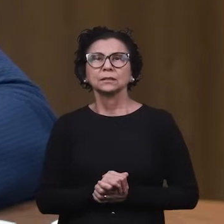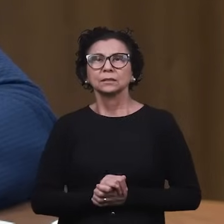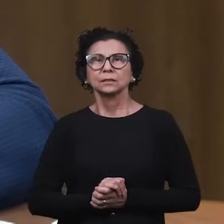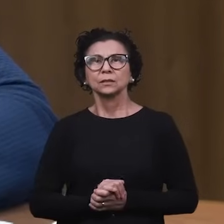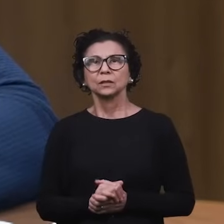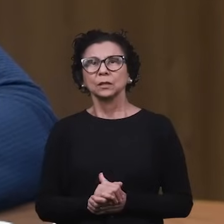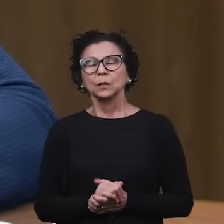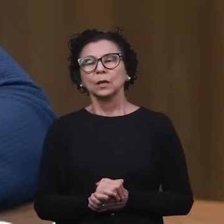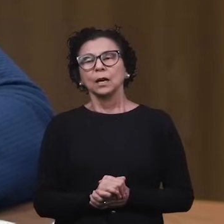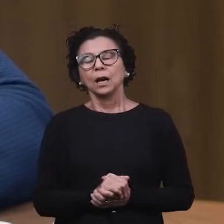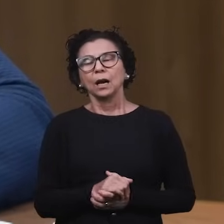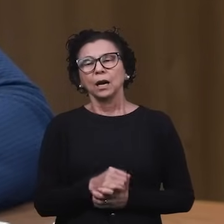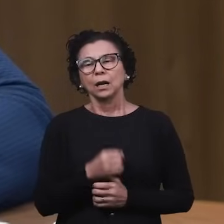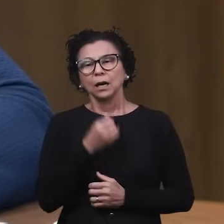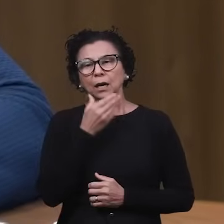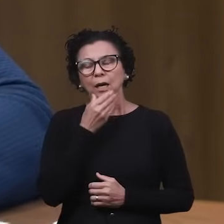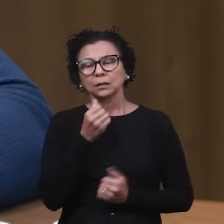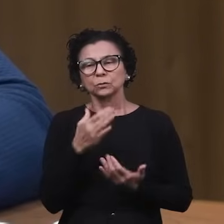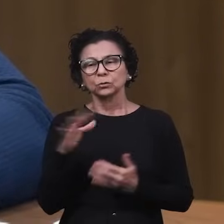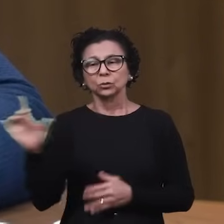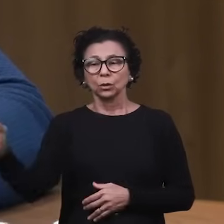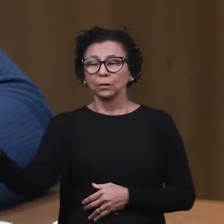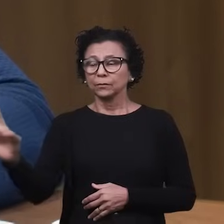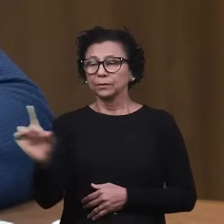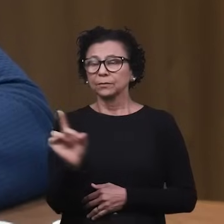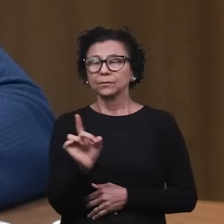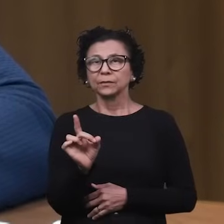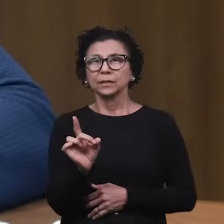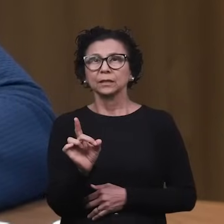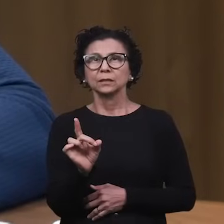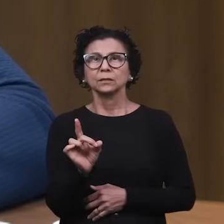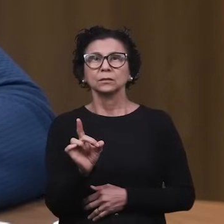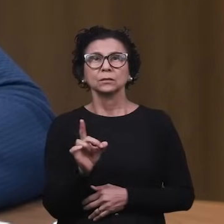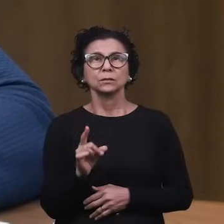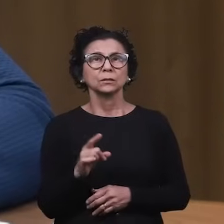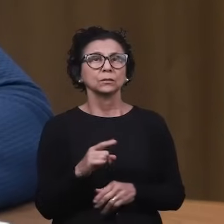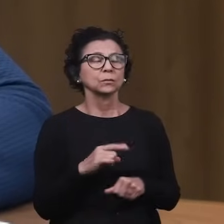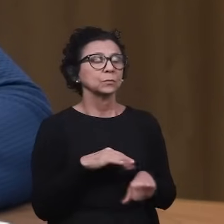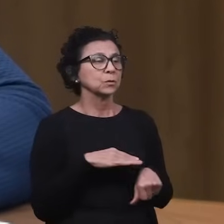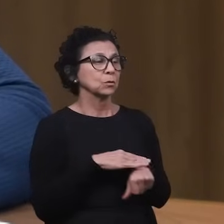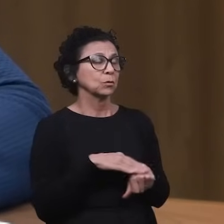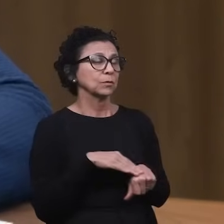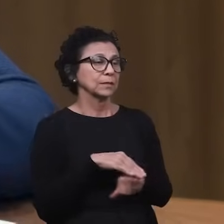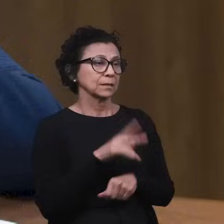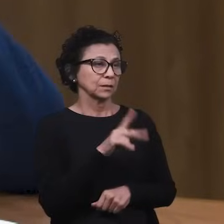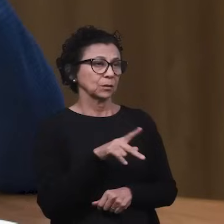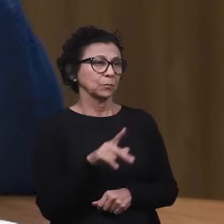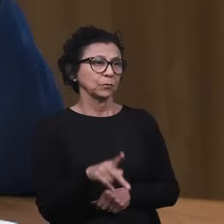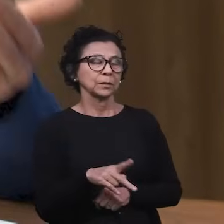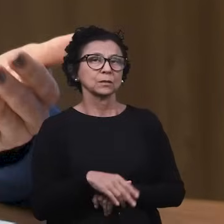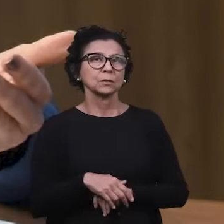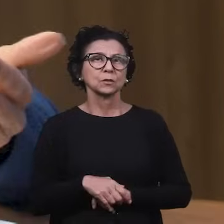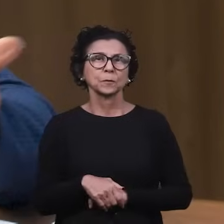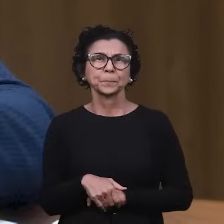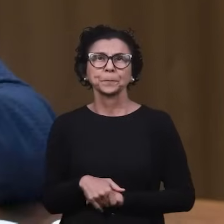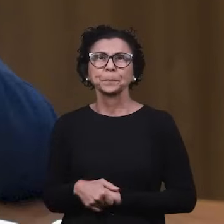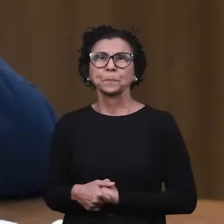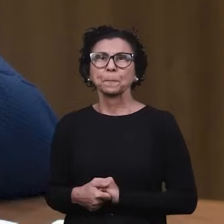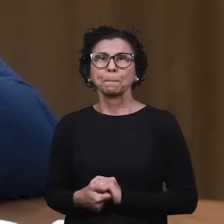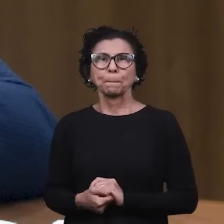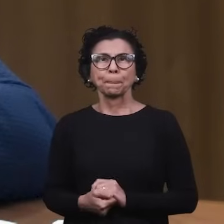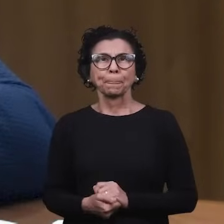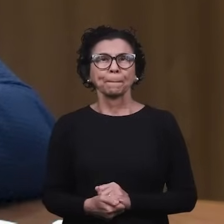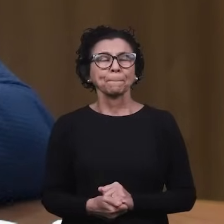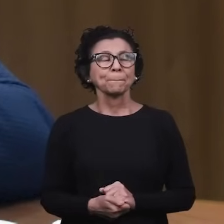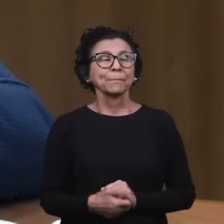dessa professora, de nós, e ele começou ali a conversar com essa professora e ele disse a ela o quanto, né, os ensinos que